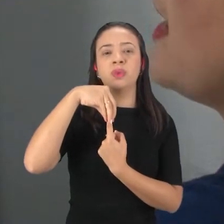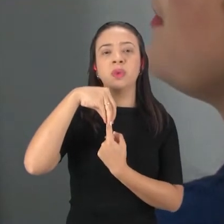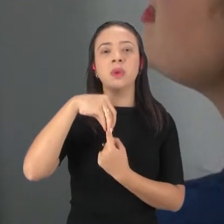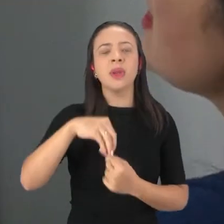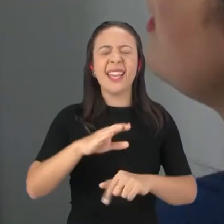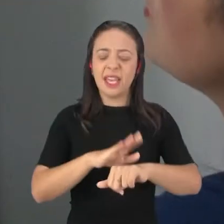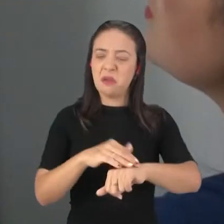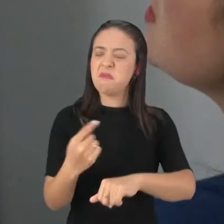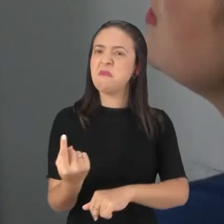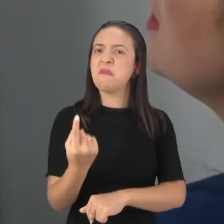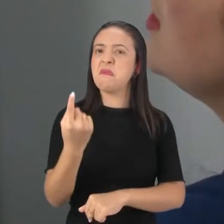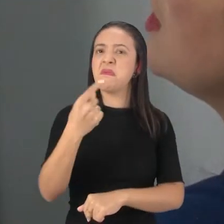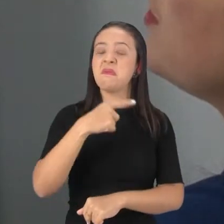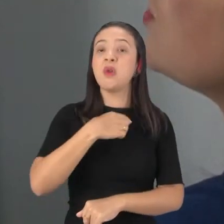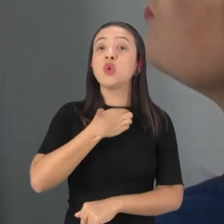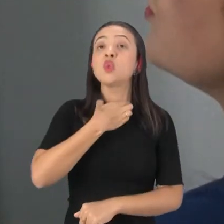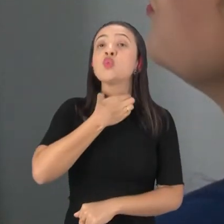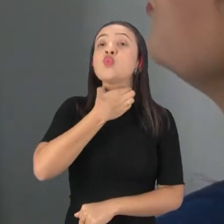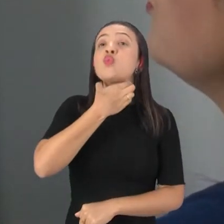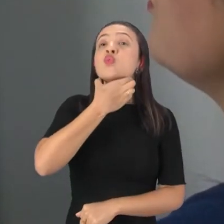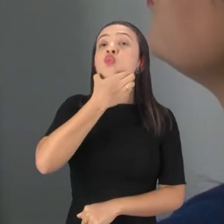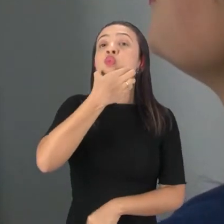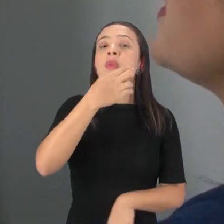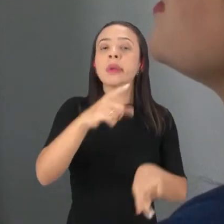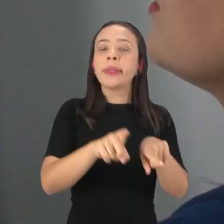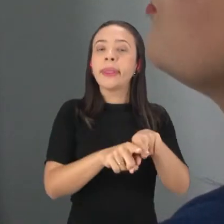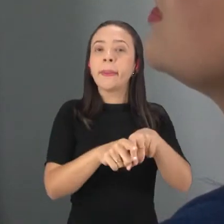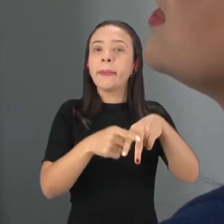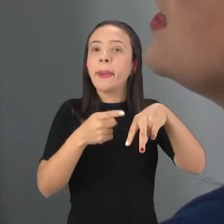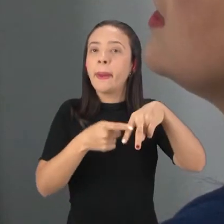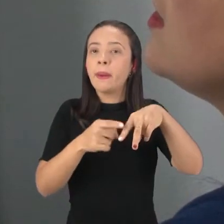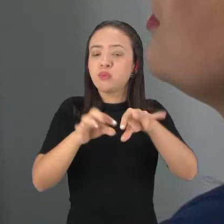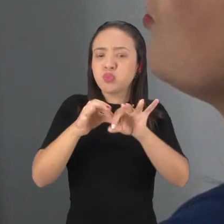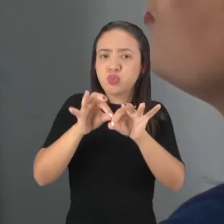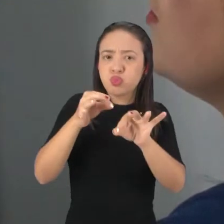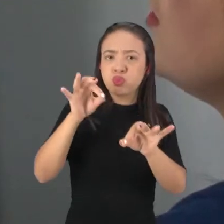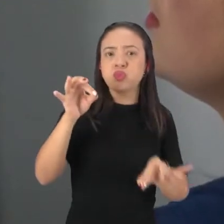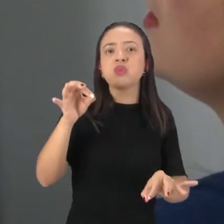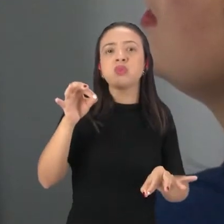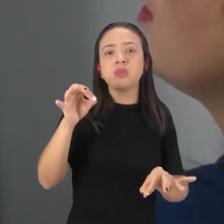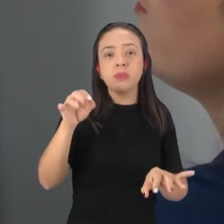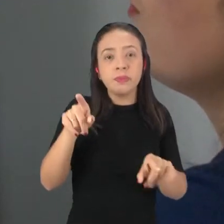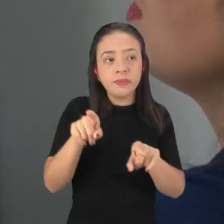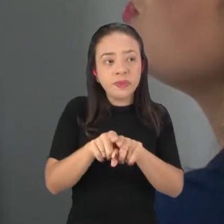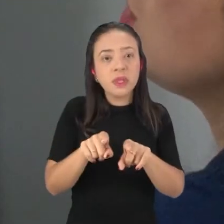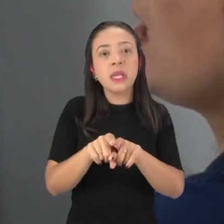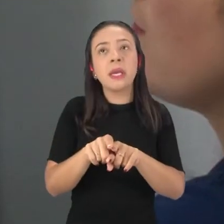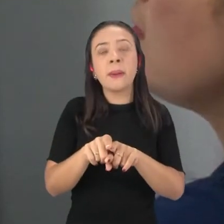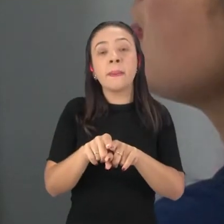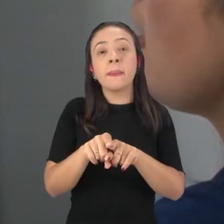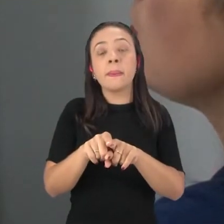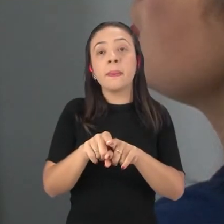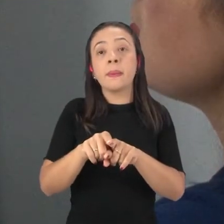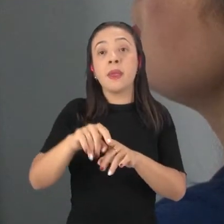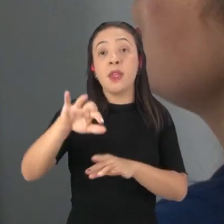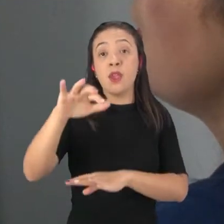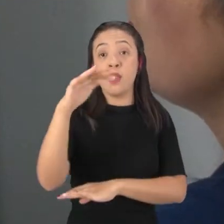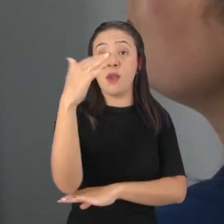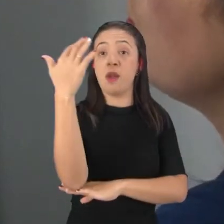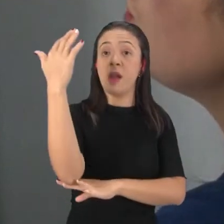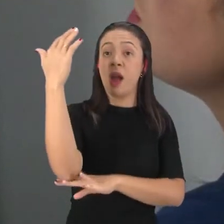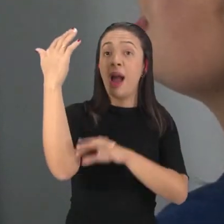São os animais mais altos, têm pescoço muito longos, pernas longas, né? Comem folhas de árvores